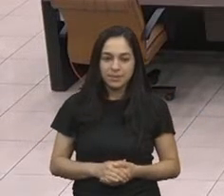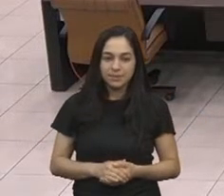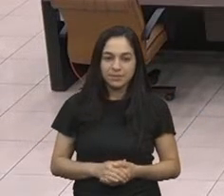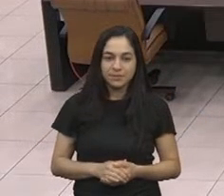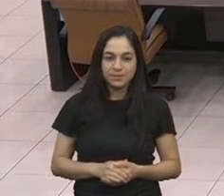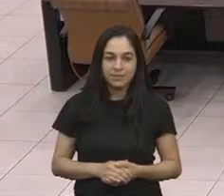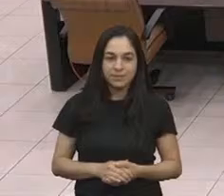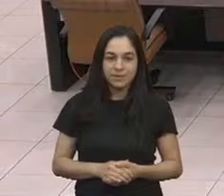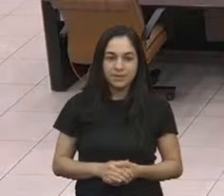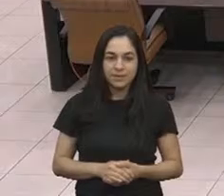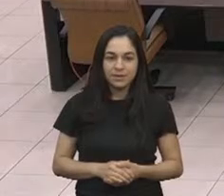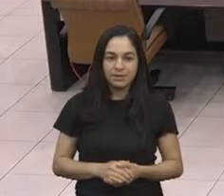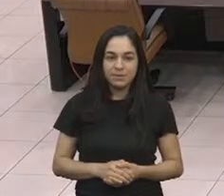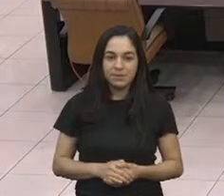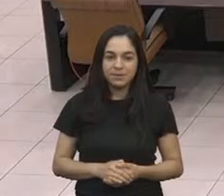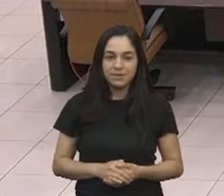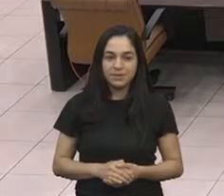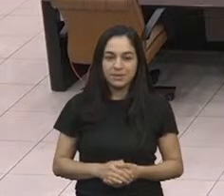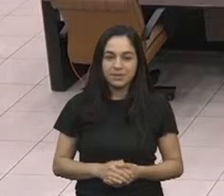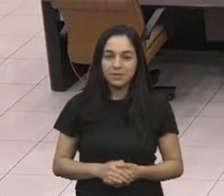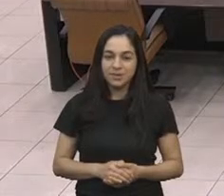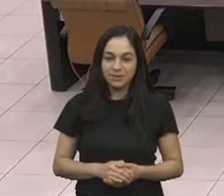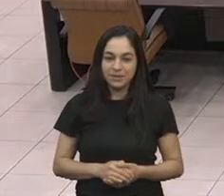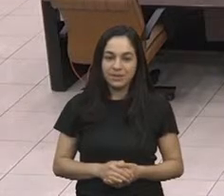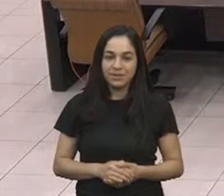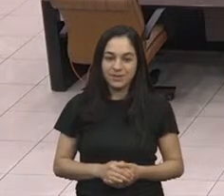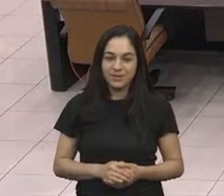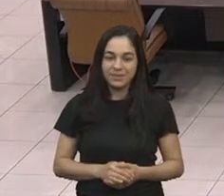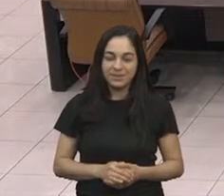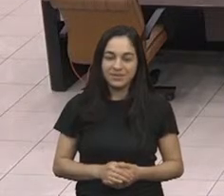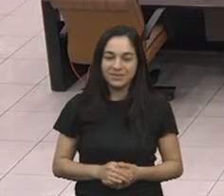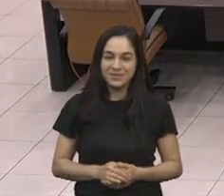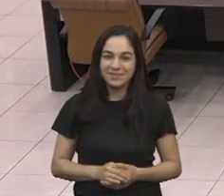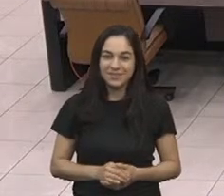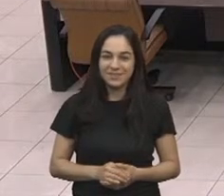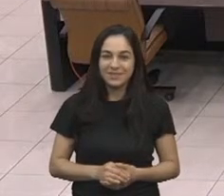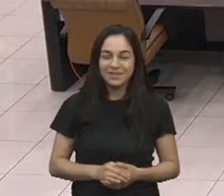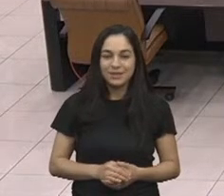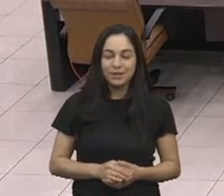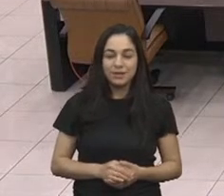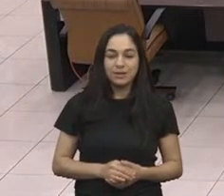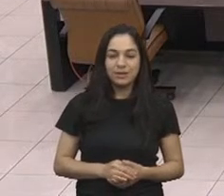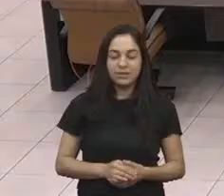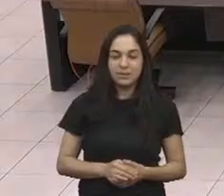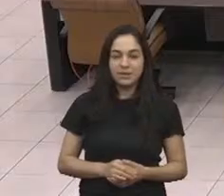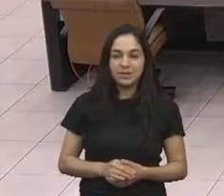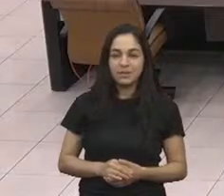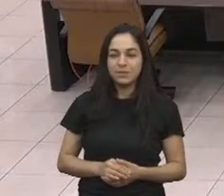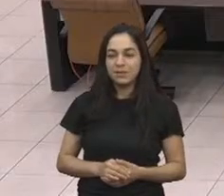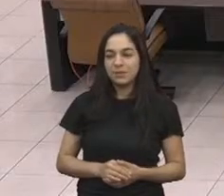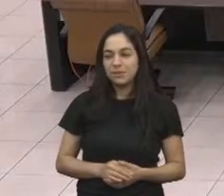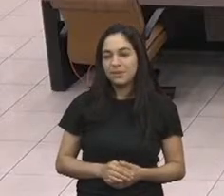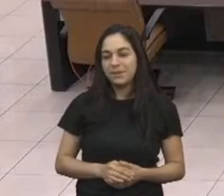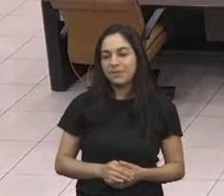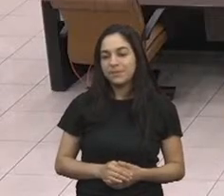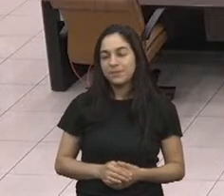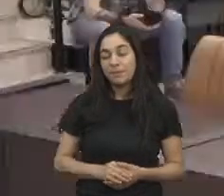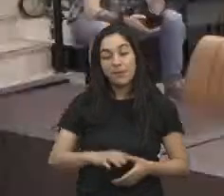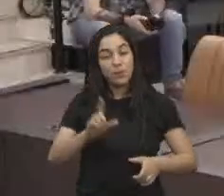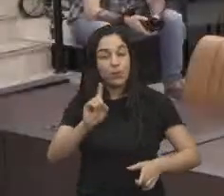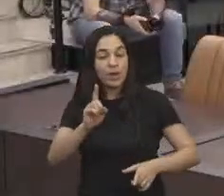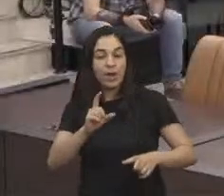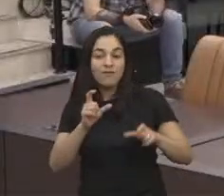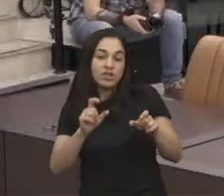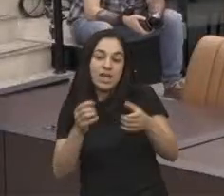Ah, tá. Não, mas vocês são... vocês têm caçamba, empresa de caçamba? Então, não é com a gente, não é no município que